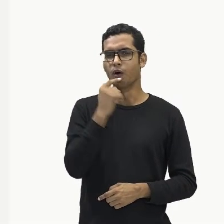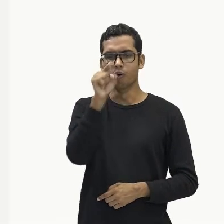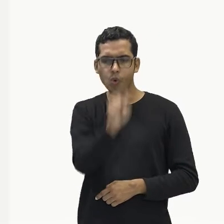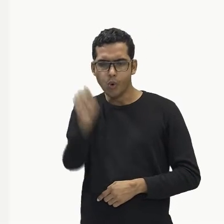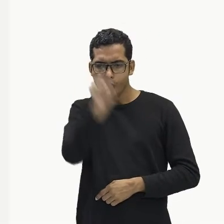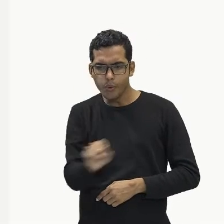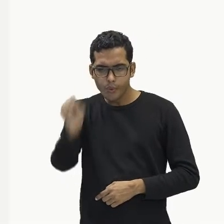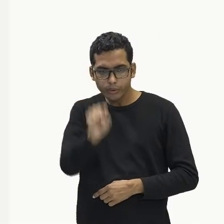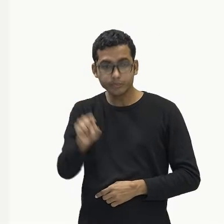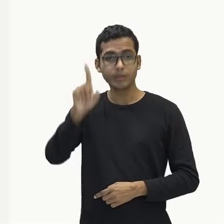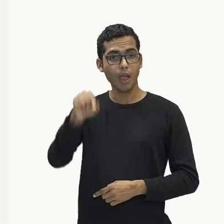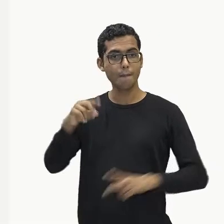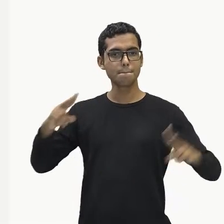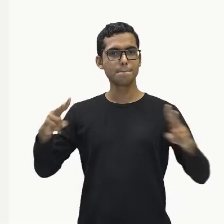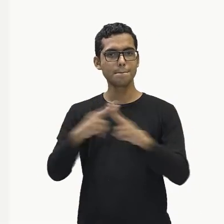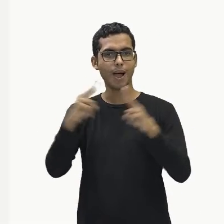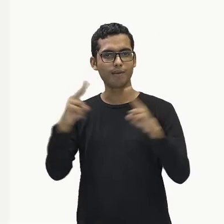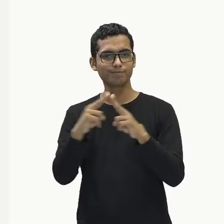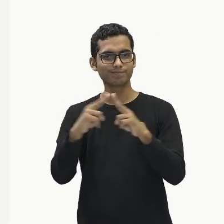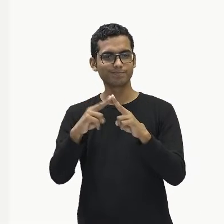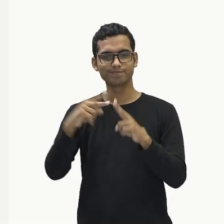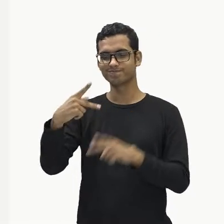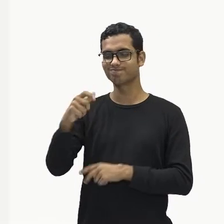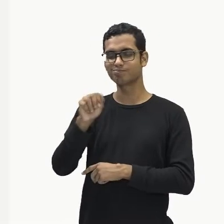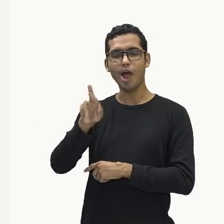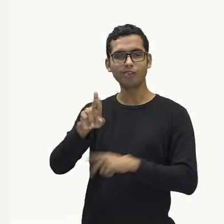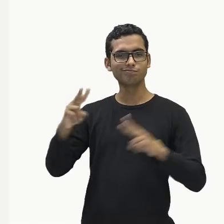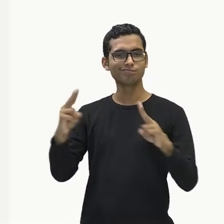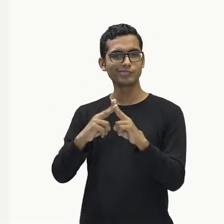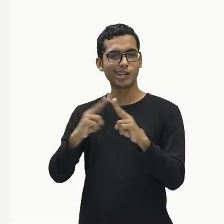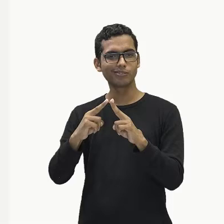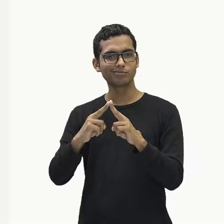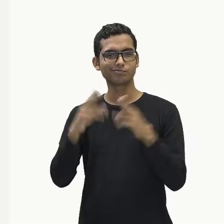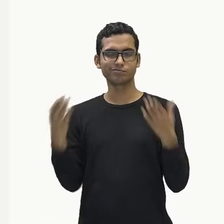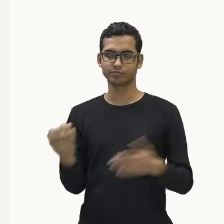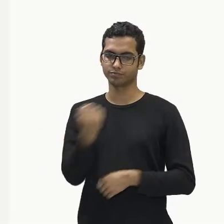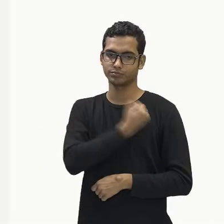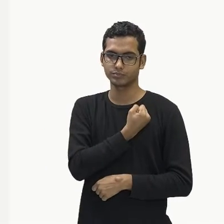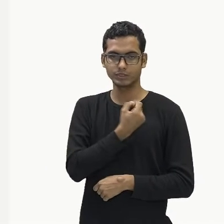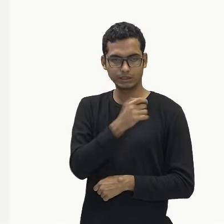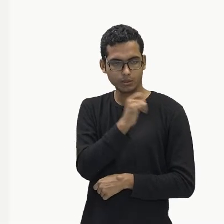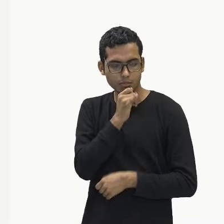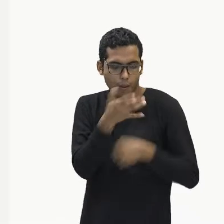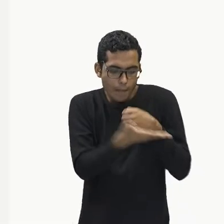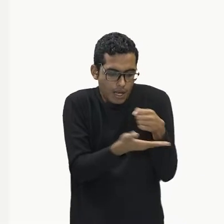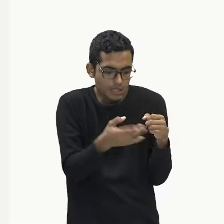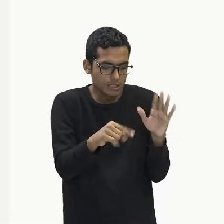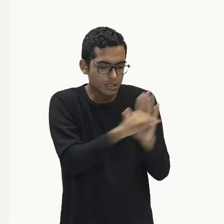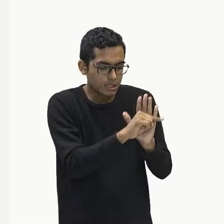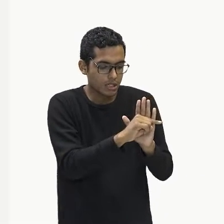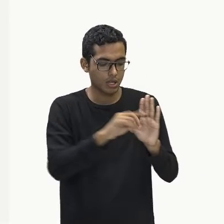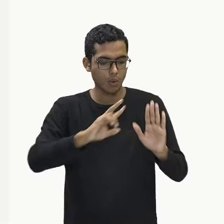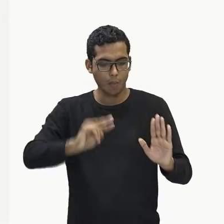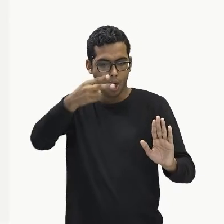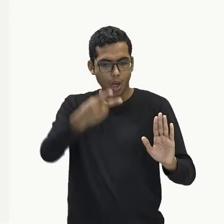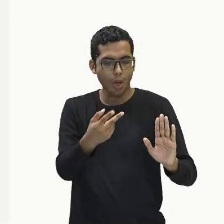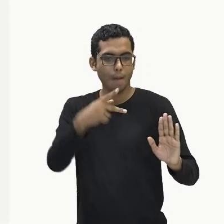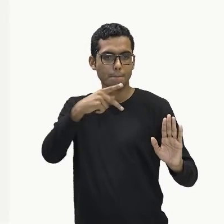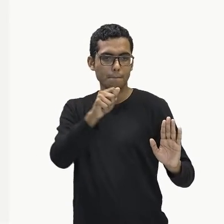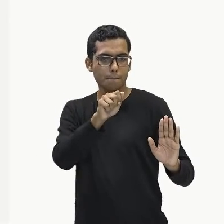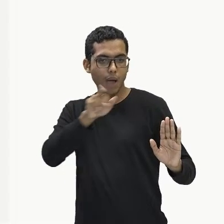pares. Então, se a minha base é negativa e o meu expoente é par, eu já